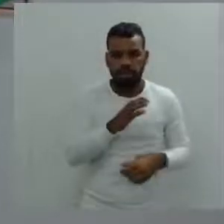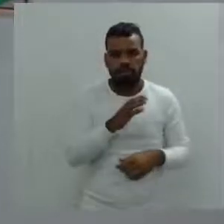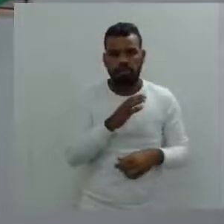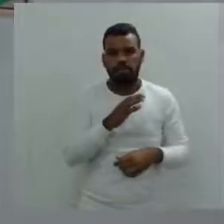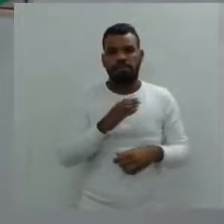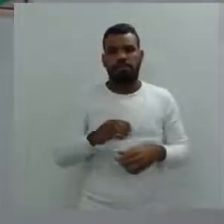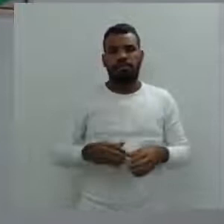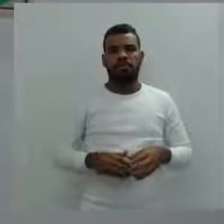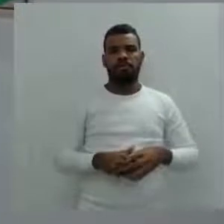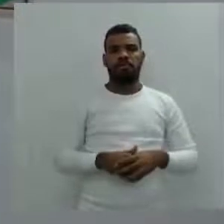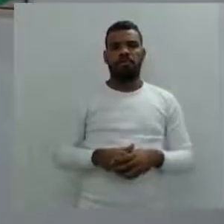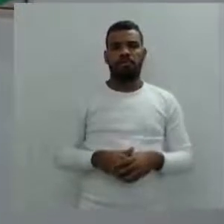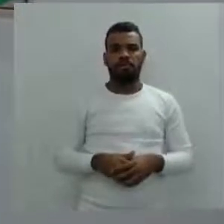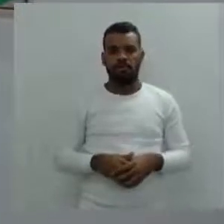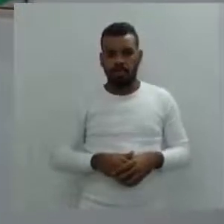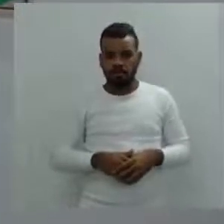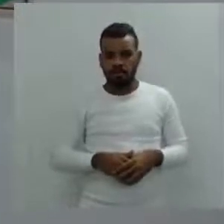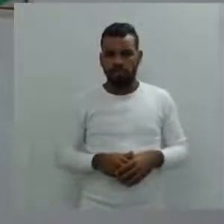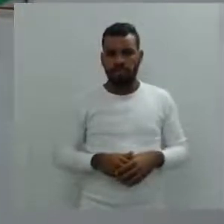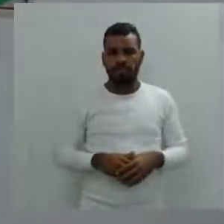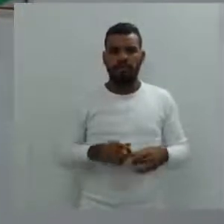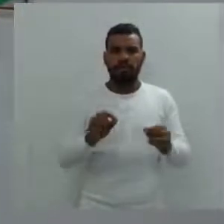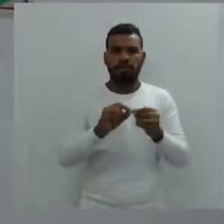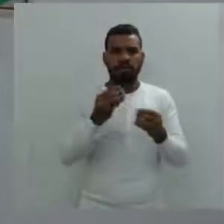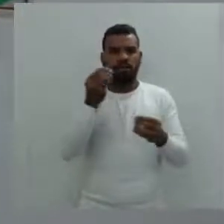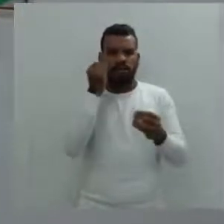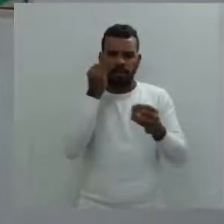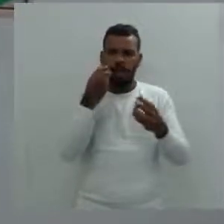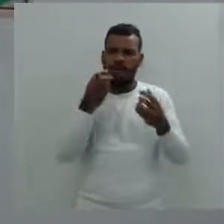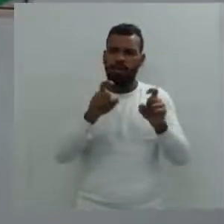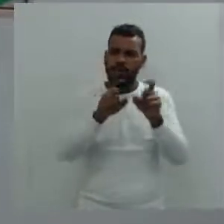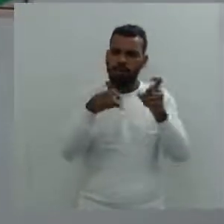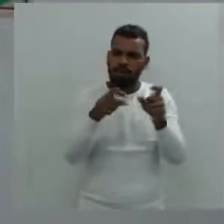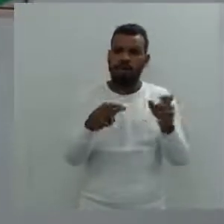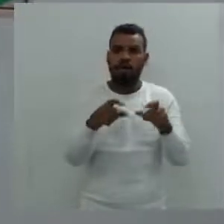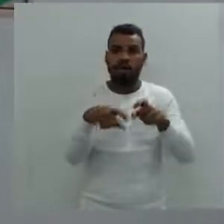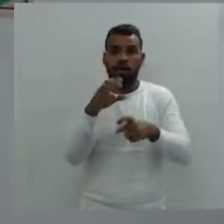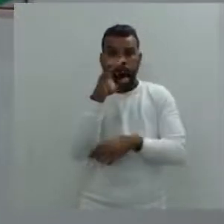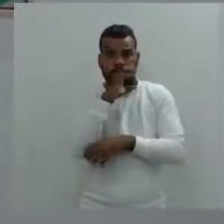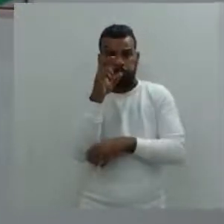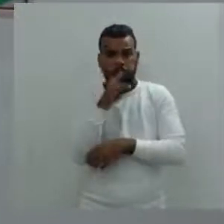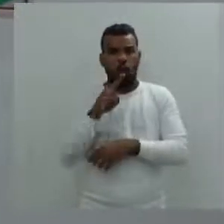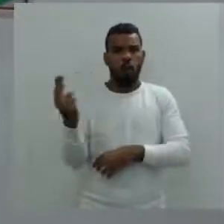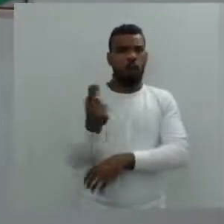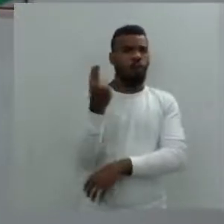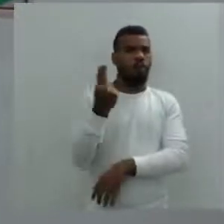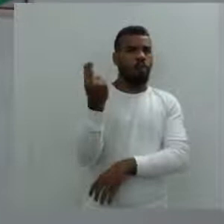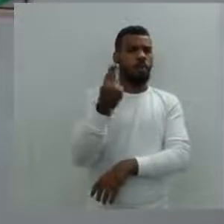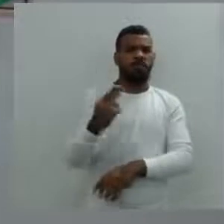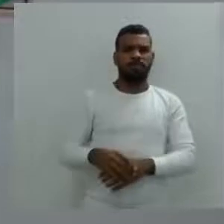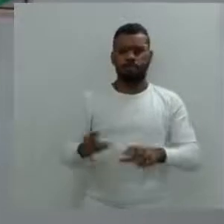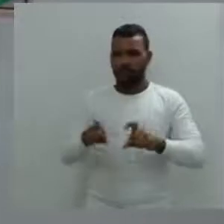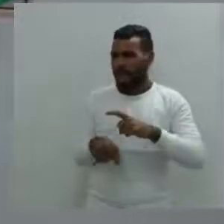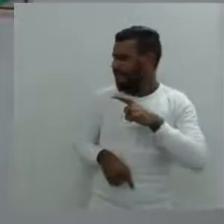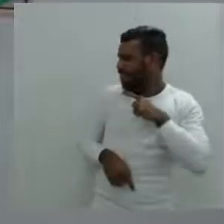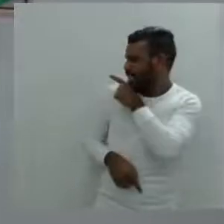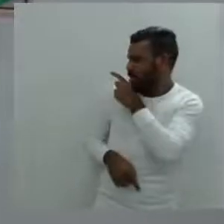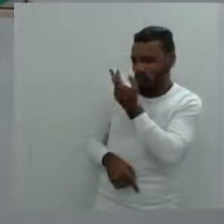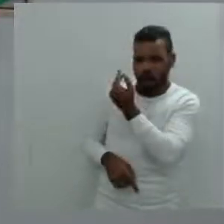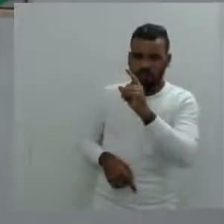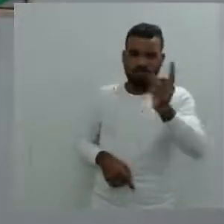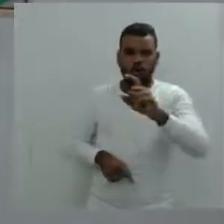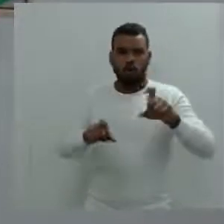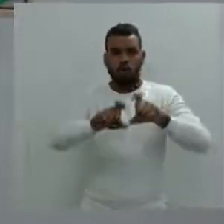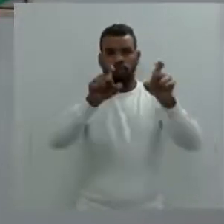né? Através de simulações de computadores, ultracomputadores, né? Não é mais esse computador que você viu aí na tela,